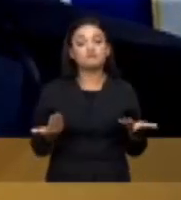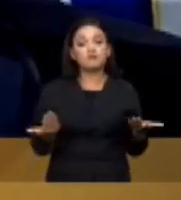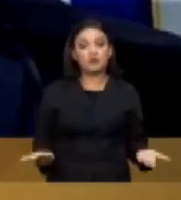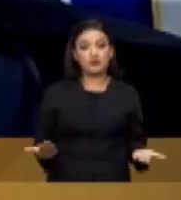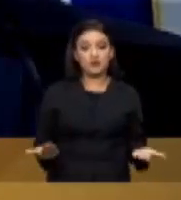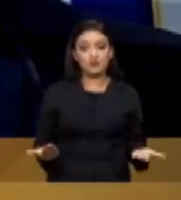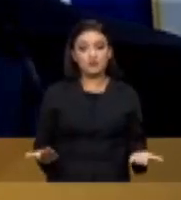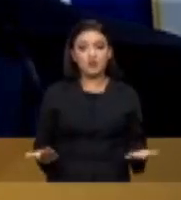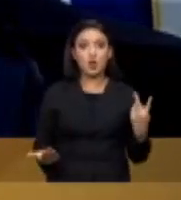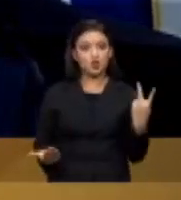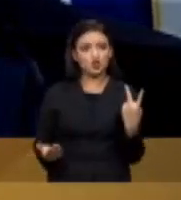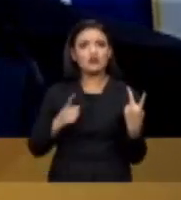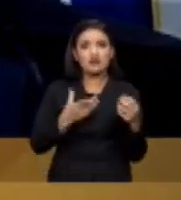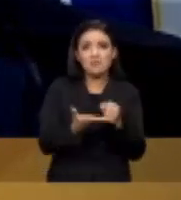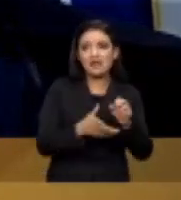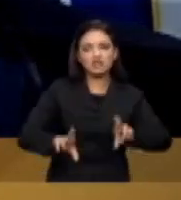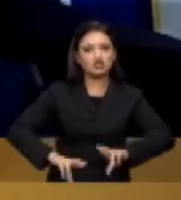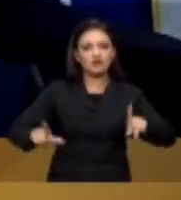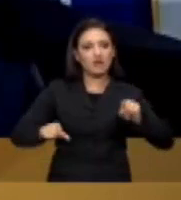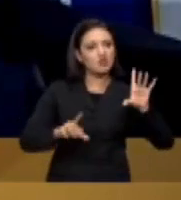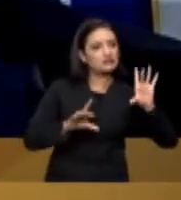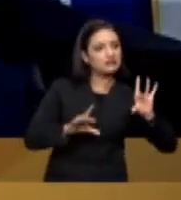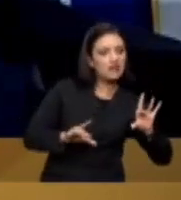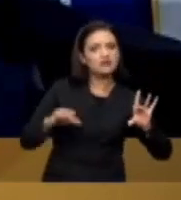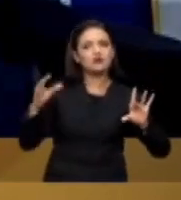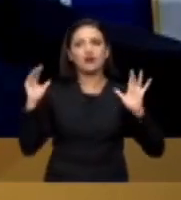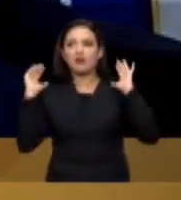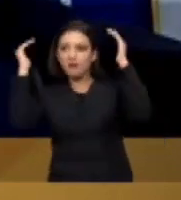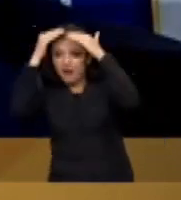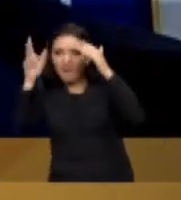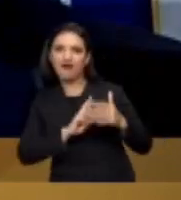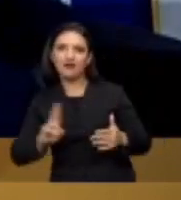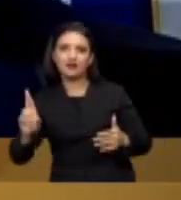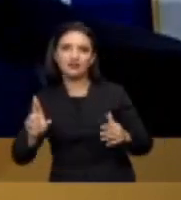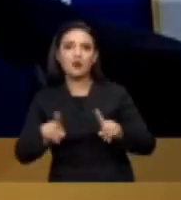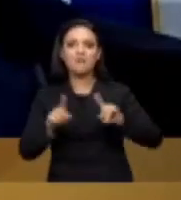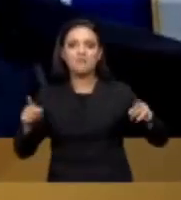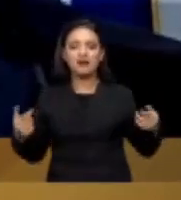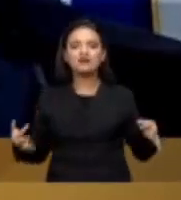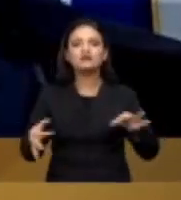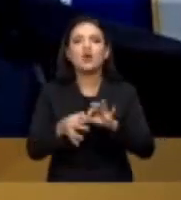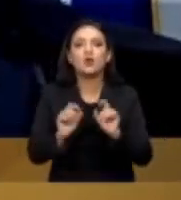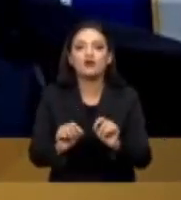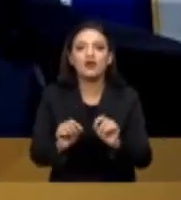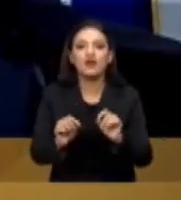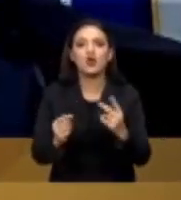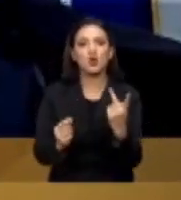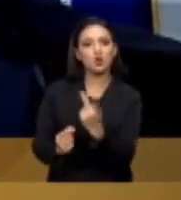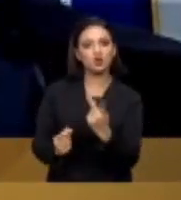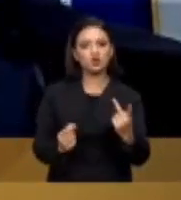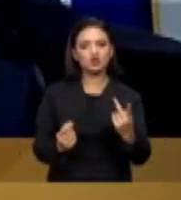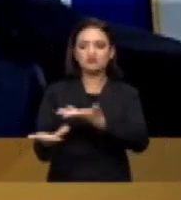Os interlocutores adotaram bases distintas, mas houve consenso quanto à afirmação da dignidade humana. O diálogo entre esses dois